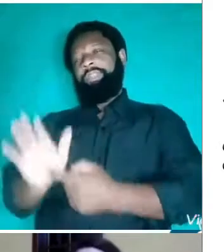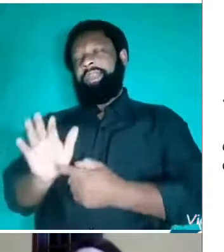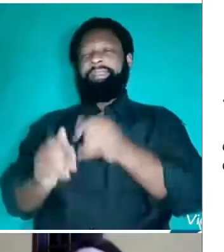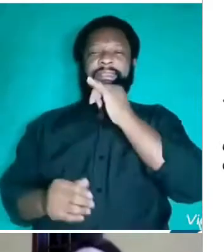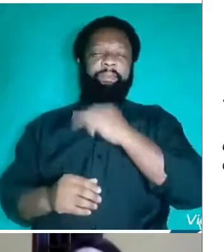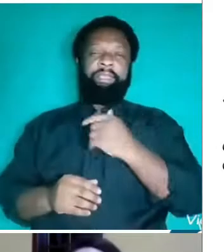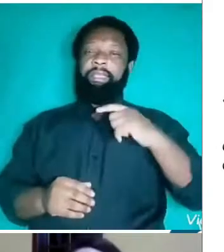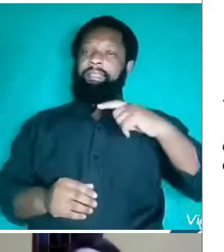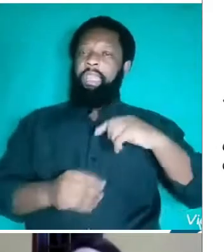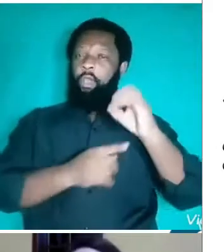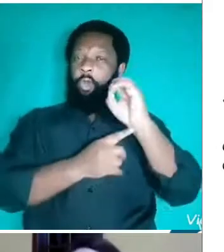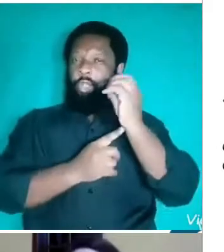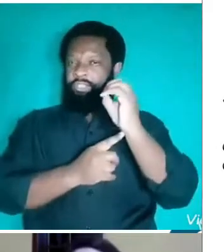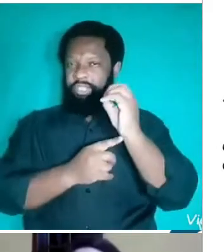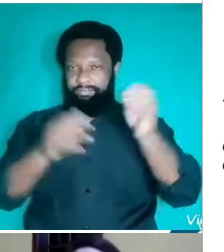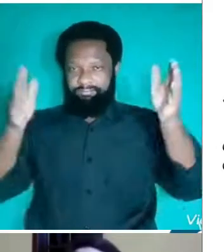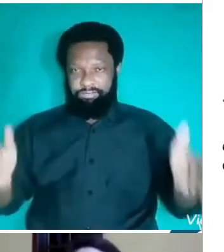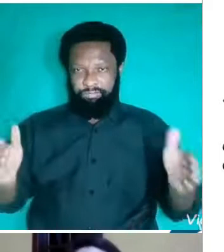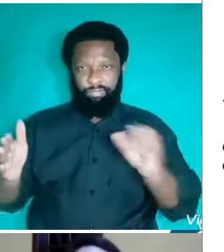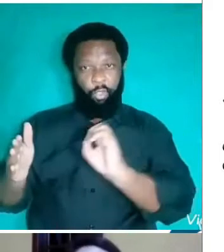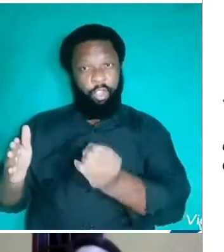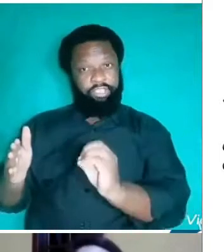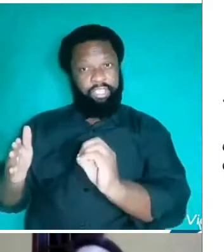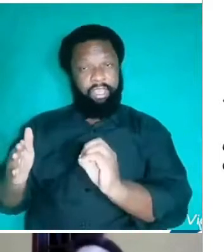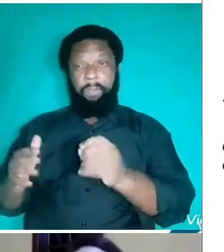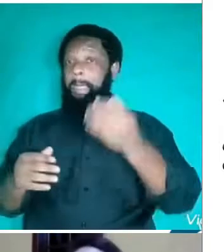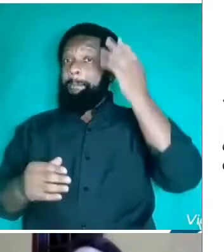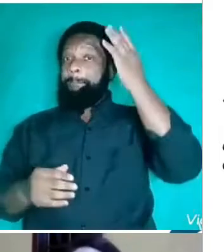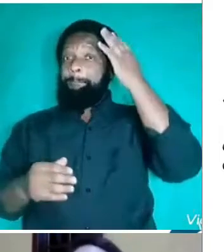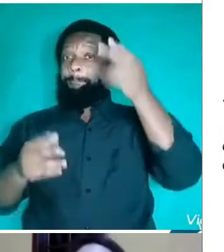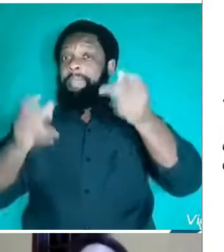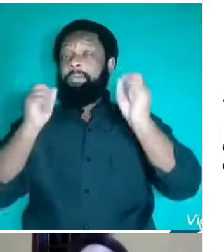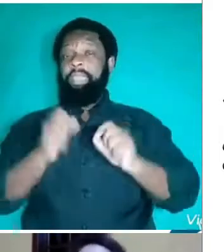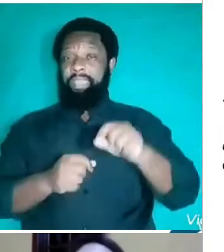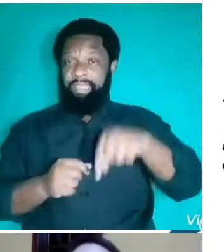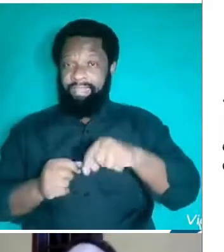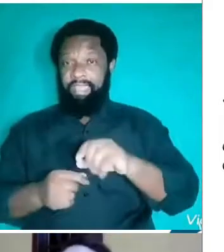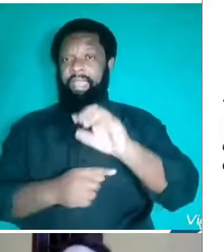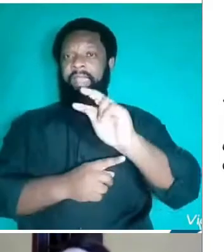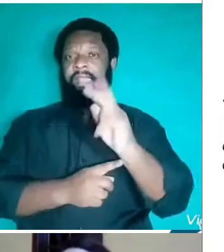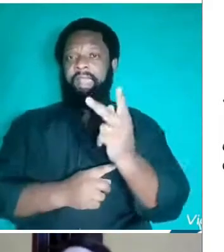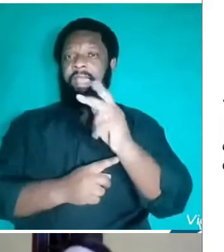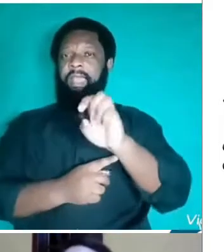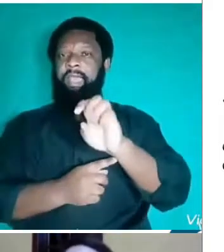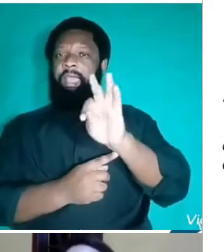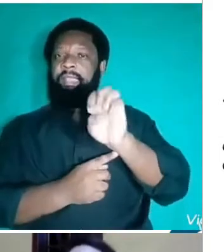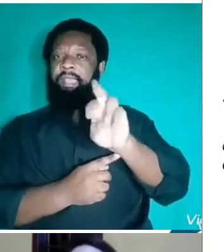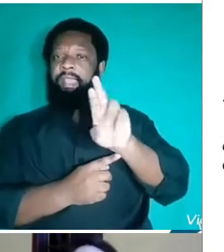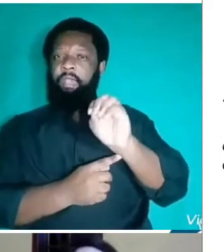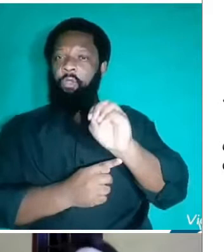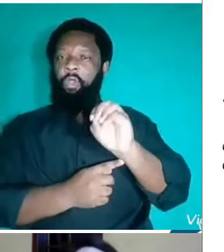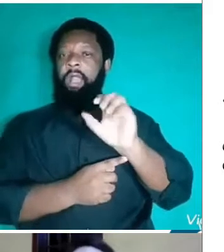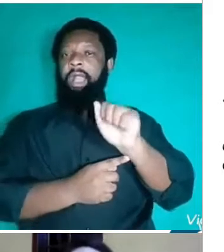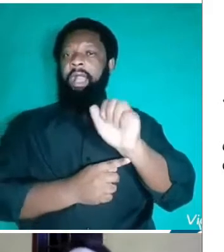para vocês esse em que aparece o oxigênio no meio da cadeia. Percebam que o heteroátomo, ele vai aparecer, né? Ele não vai